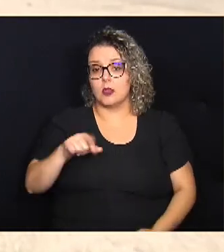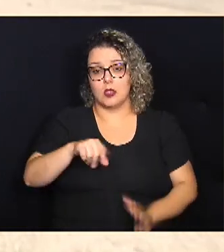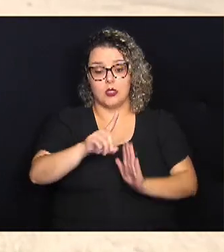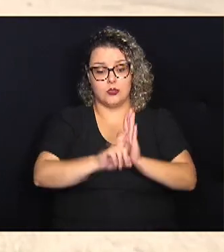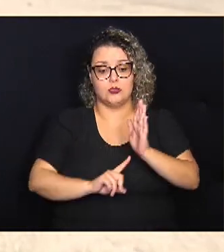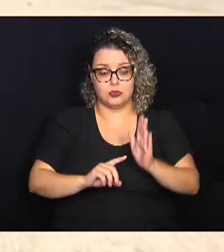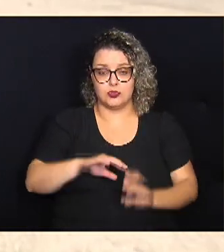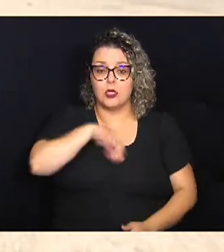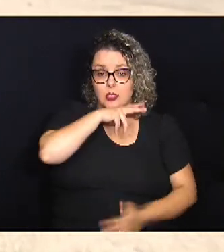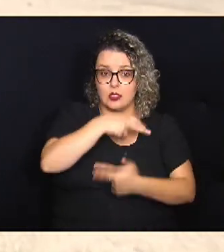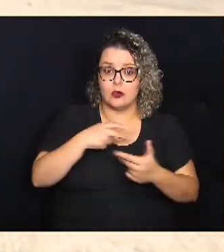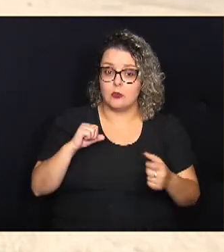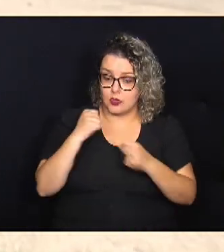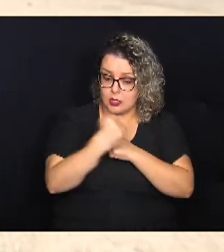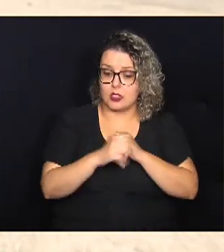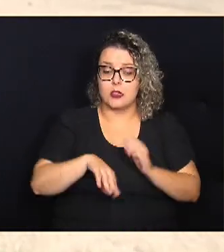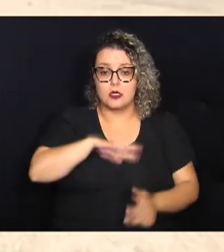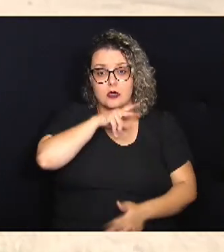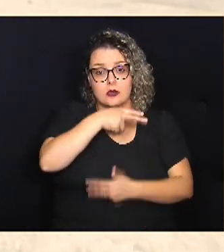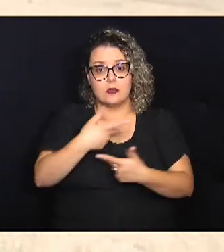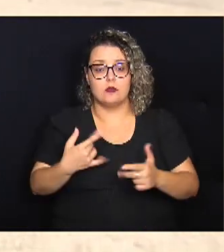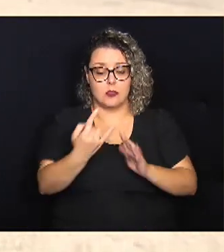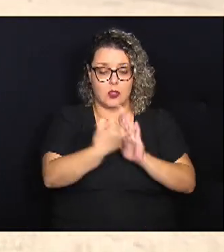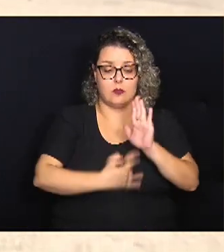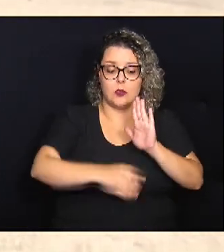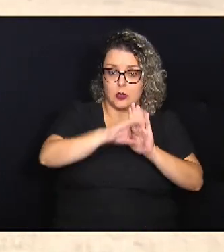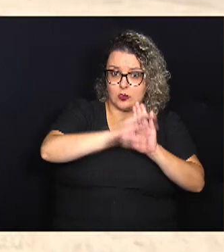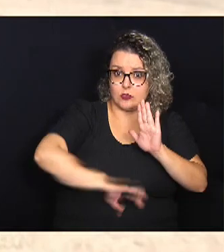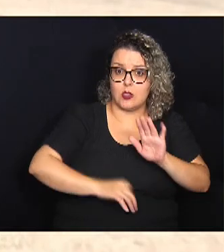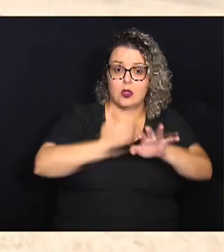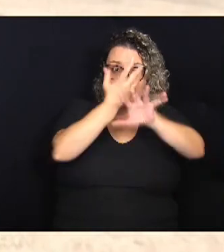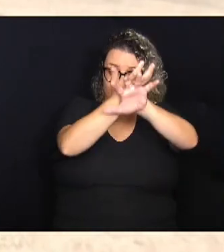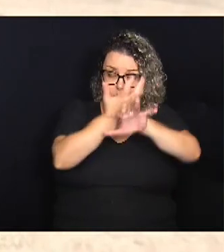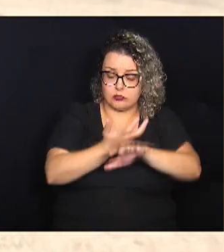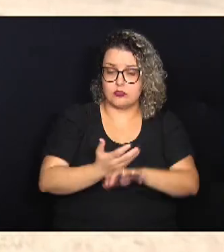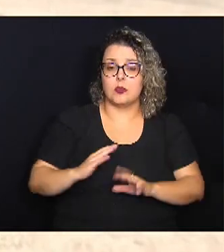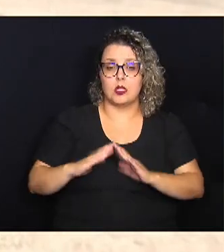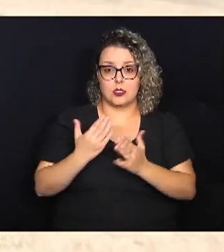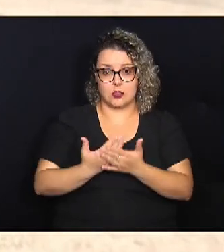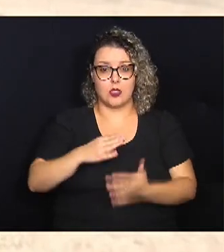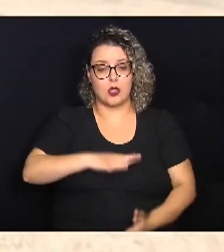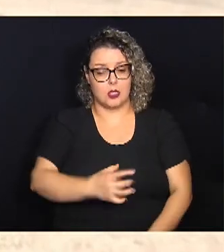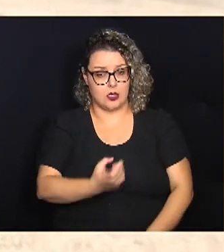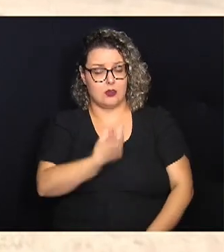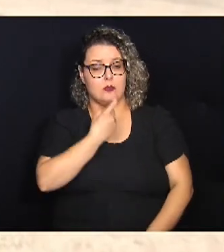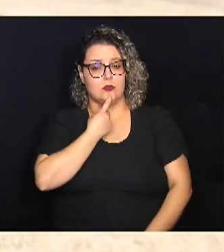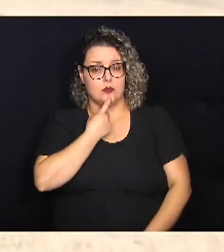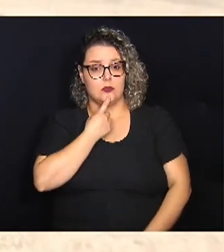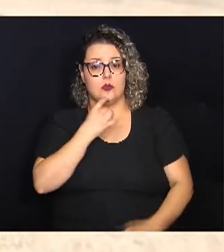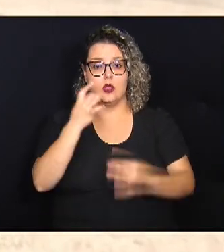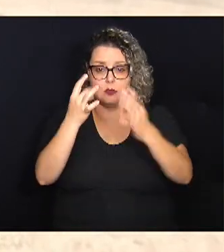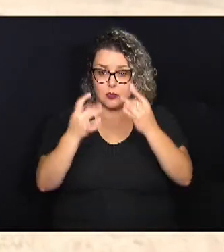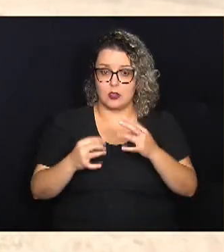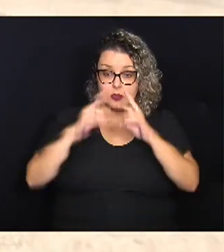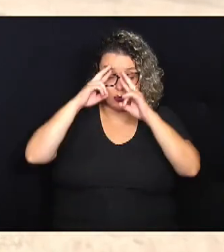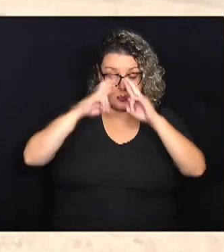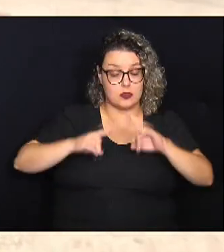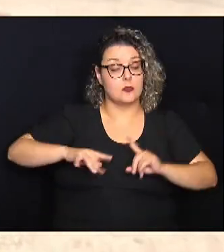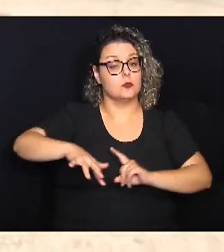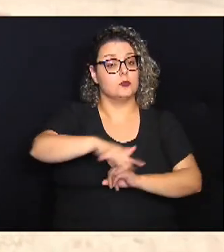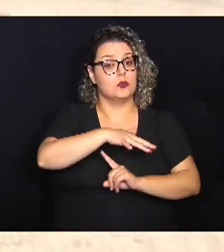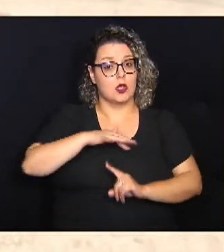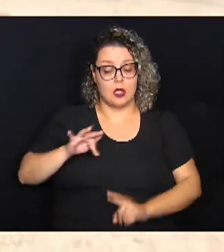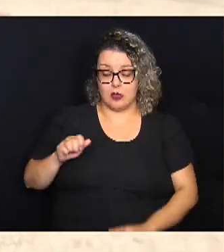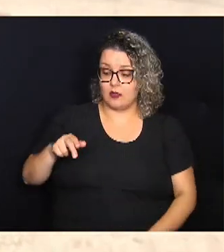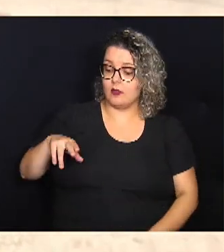nos programas curriculares das escolas públicas municipais de Campinas, norteados pelo respeito ao meio ambiente, à